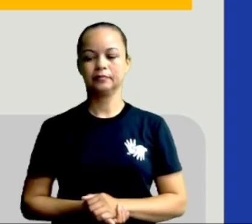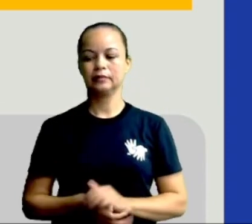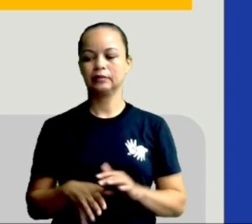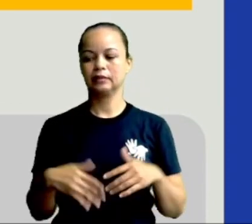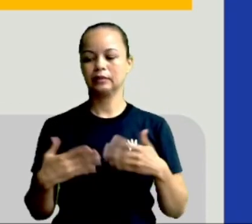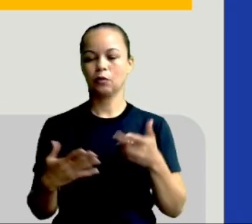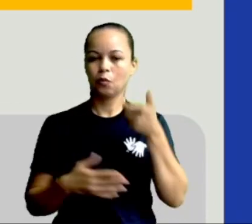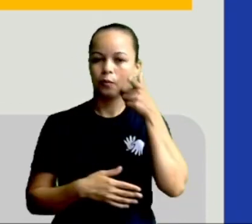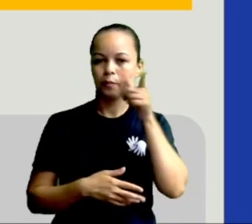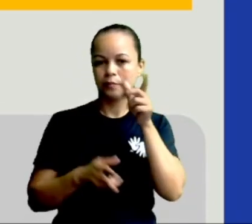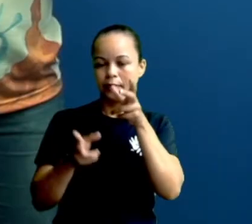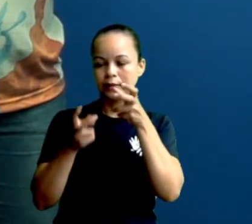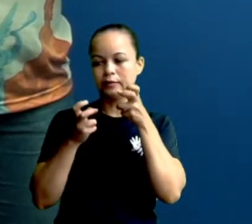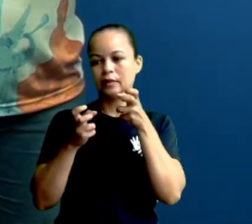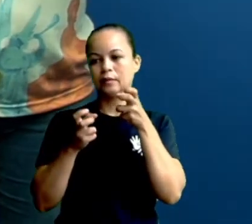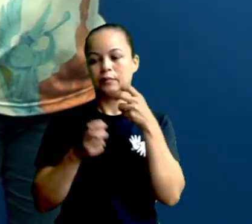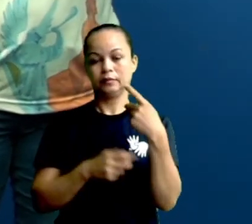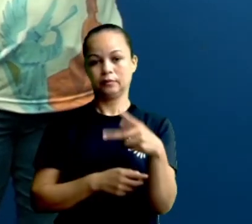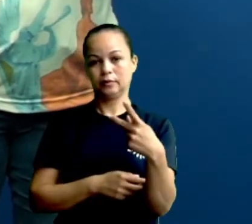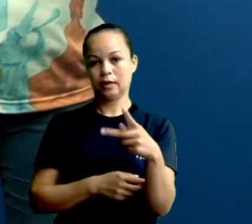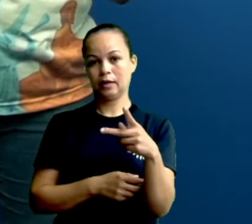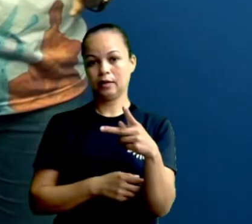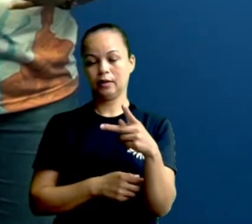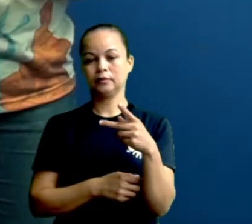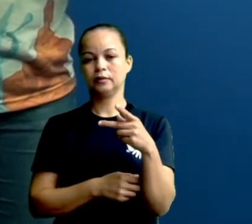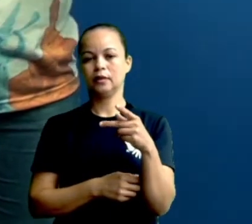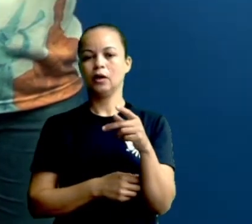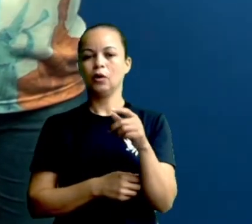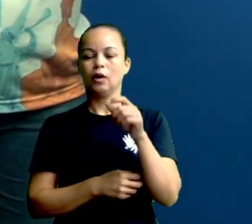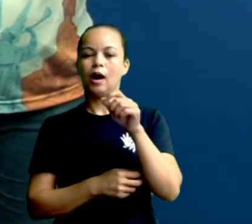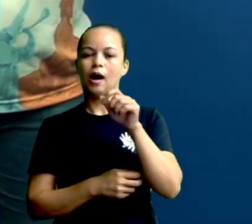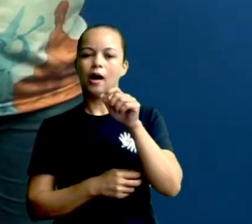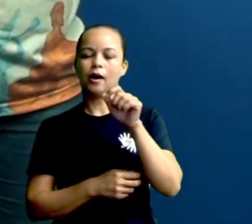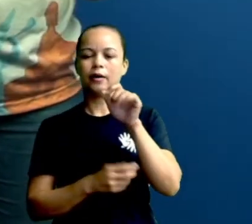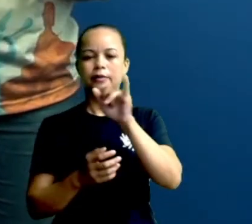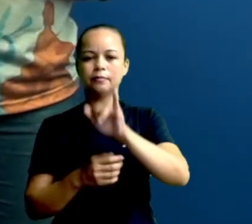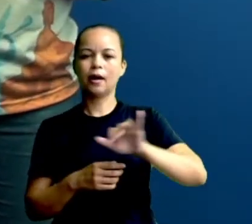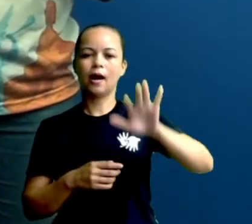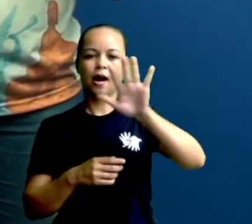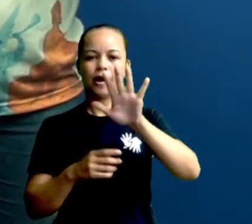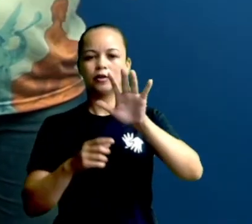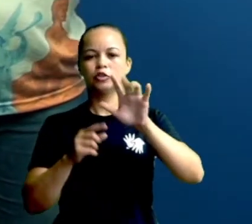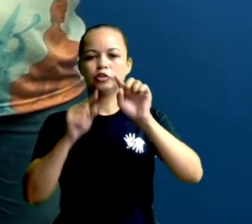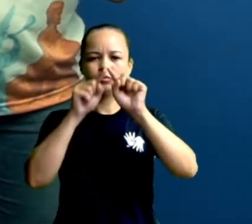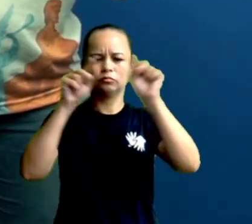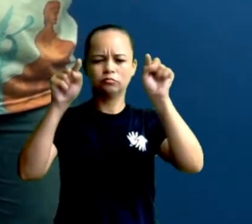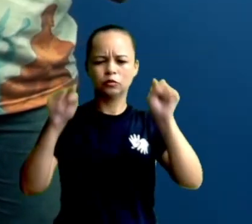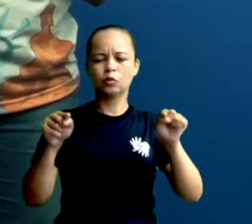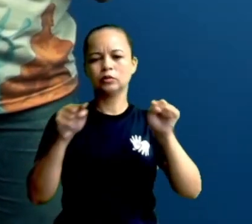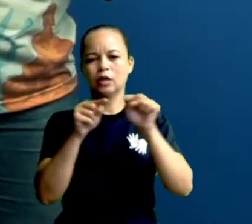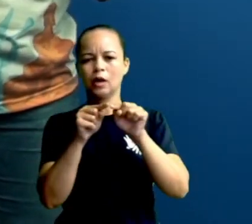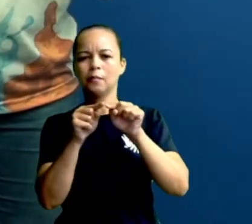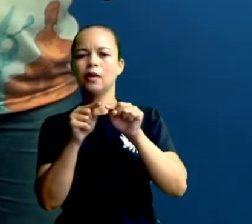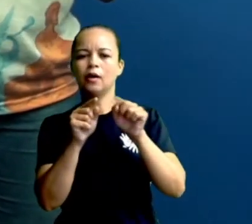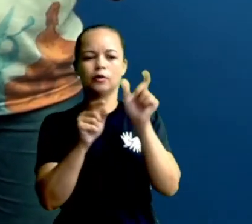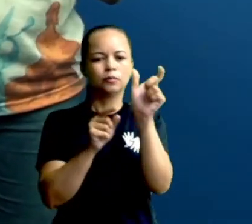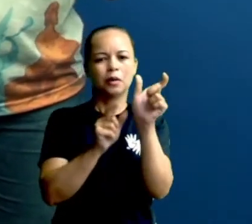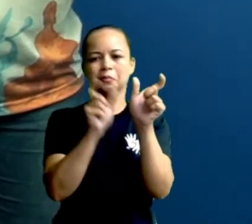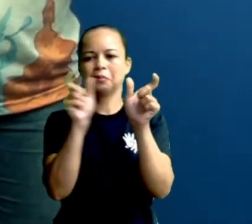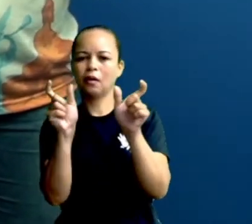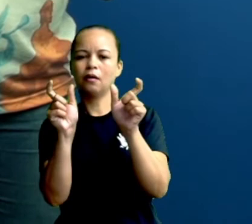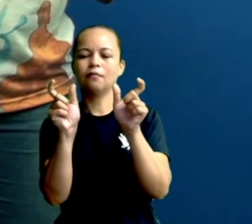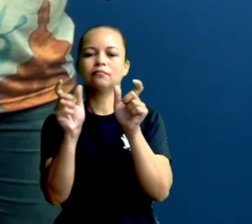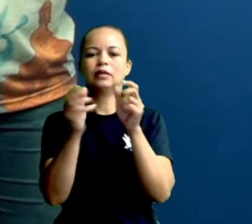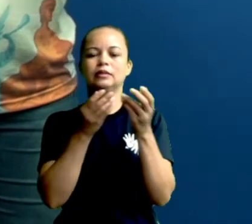Então, a gente consegue perceber aí, né, o tamanho dessa figura, o formato dessa figura, os seus lados, né, se